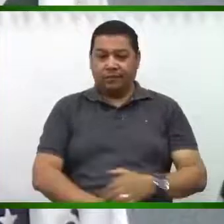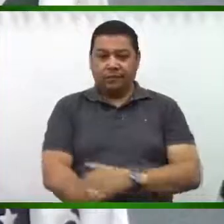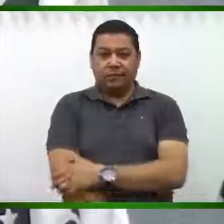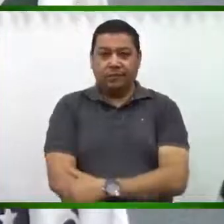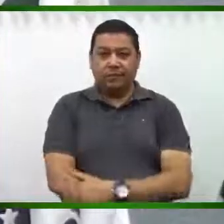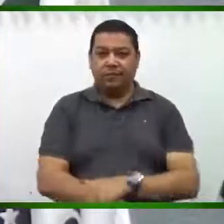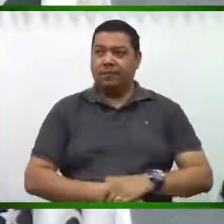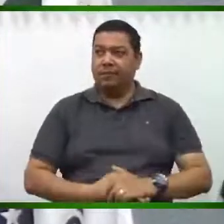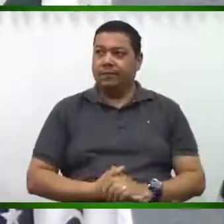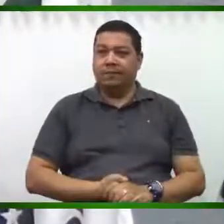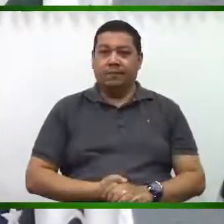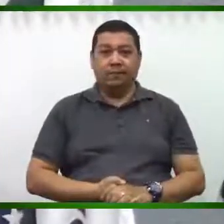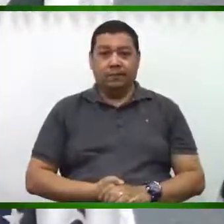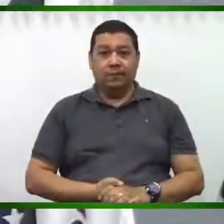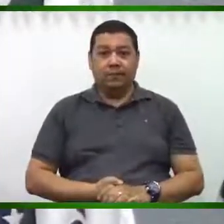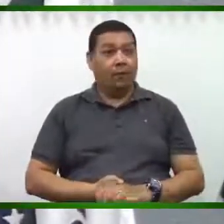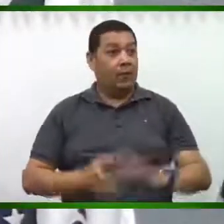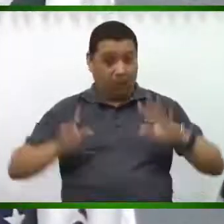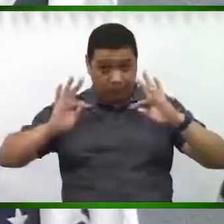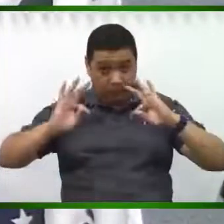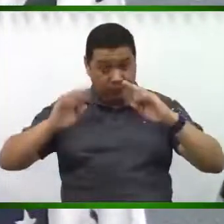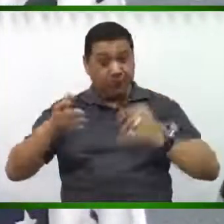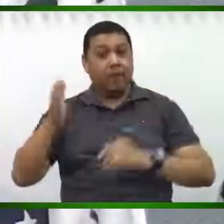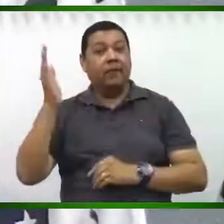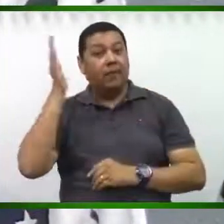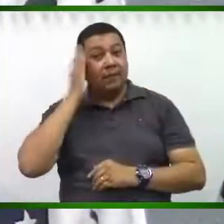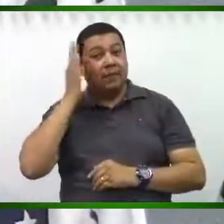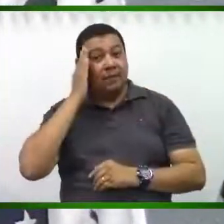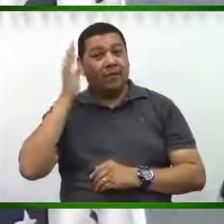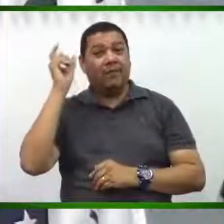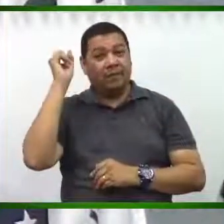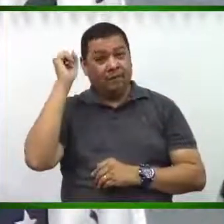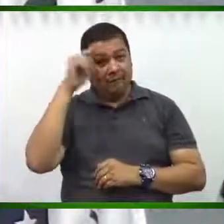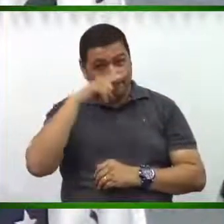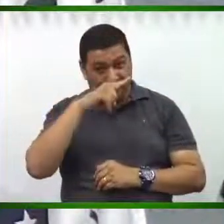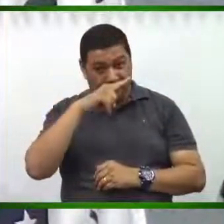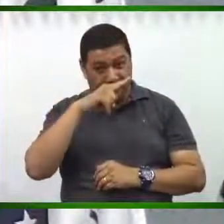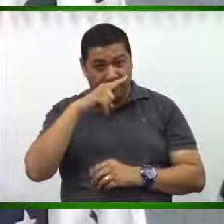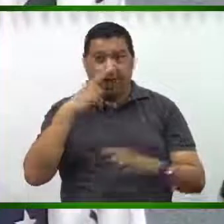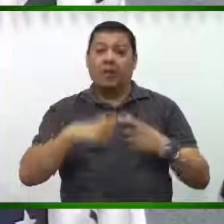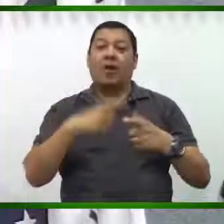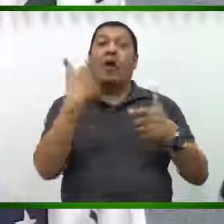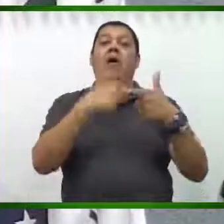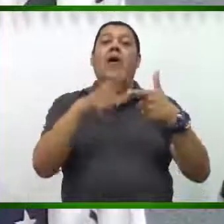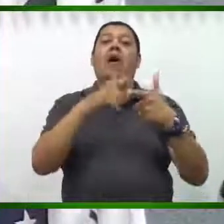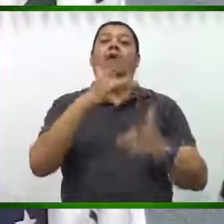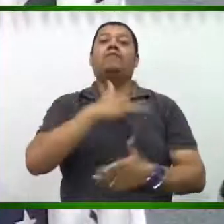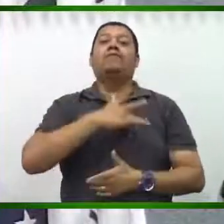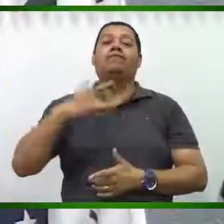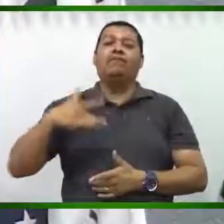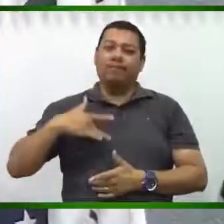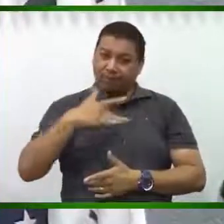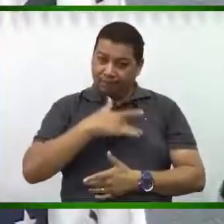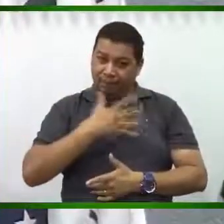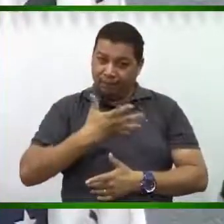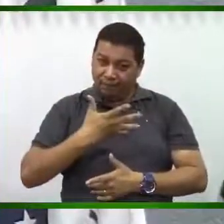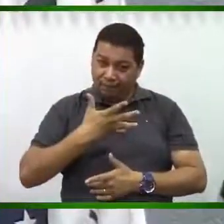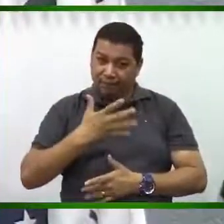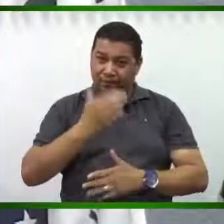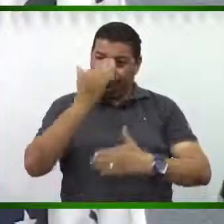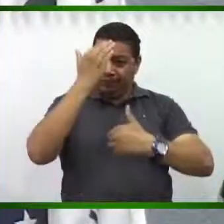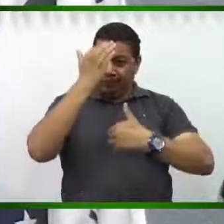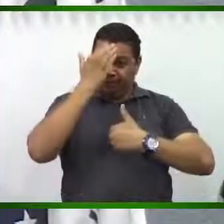aqui sabe a dificuldade nossa na área da saúde. Quero aqui agradecer